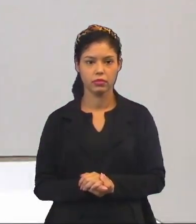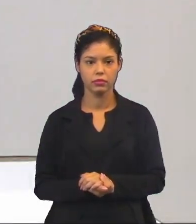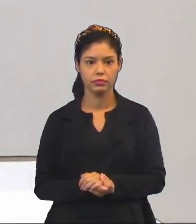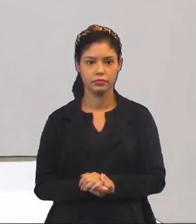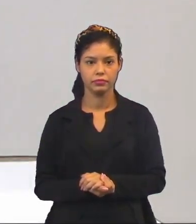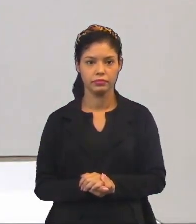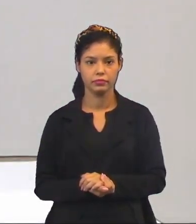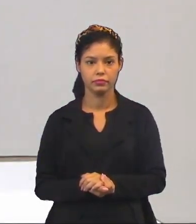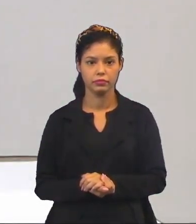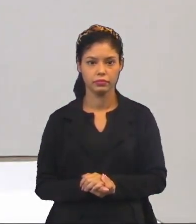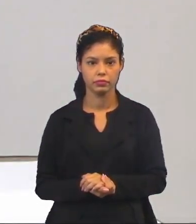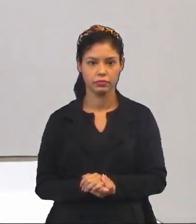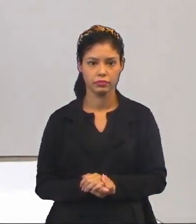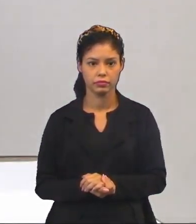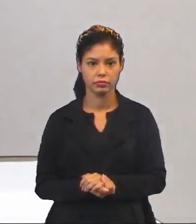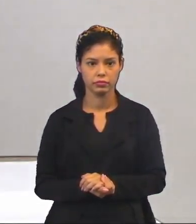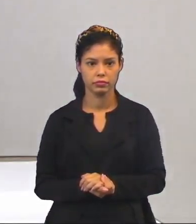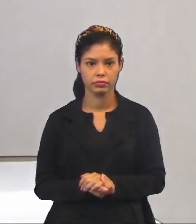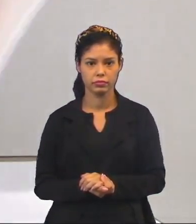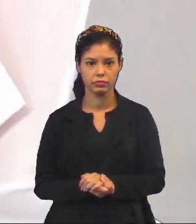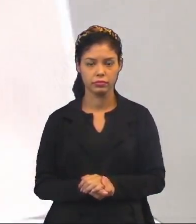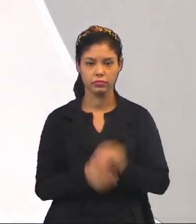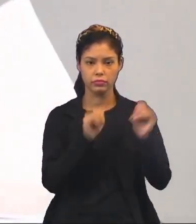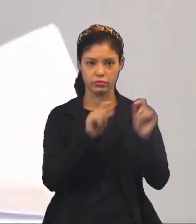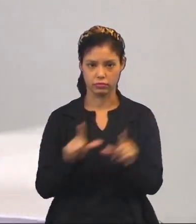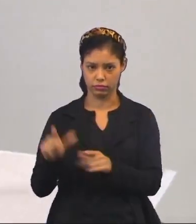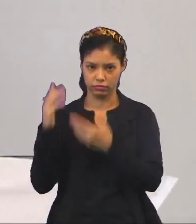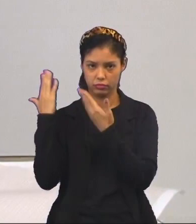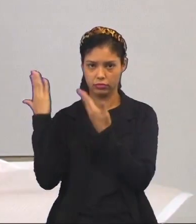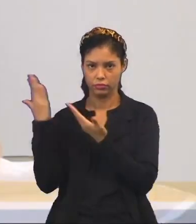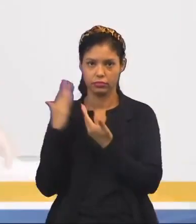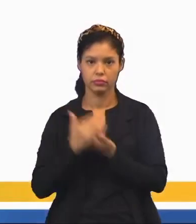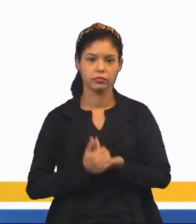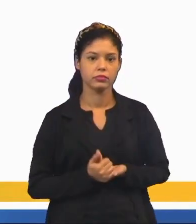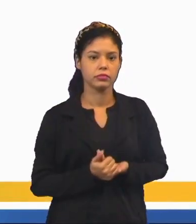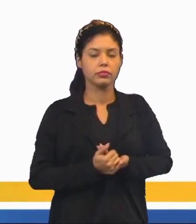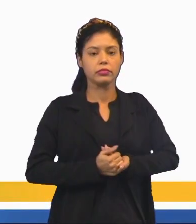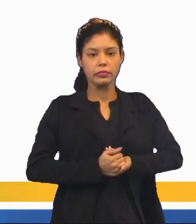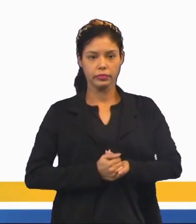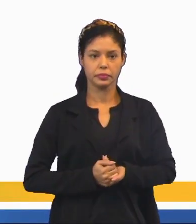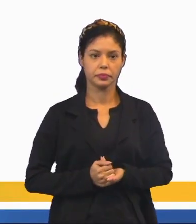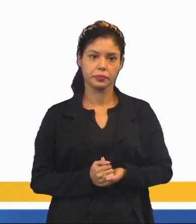ver um outro slide. Acompanha comigo aí na telinha.